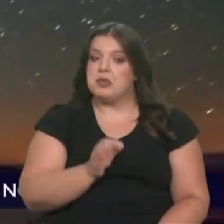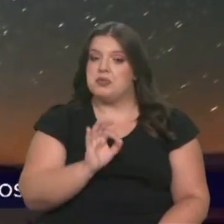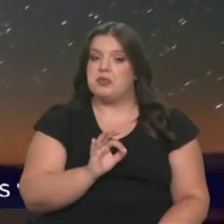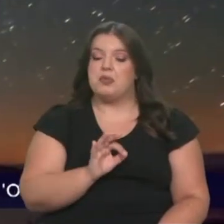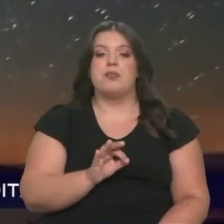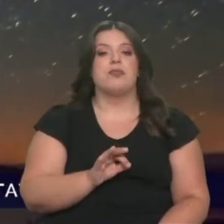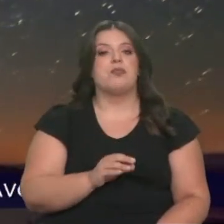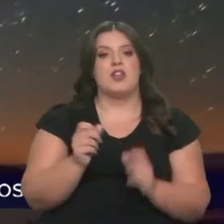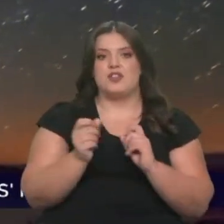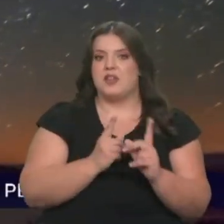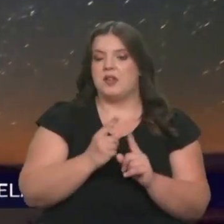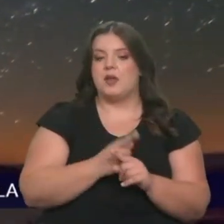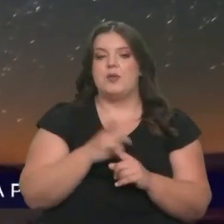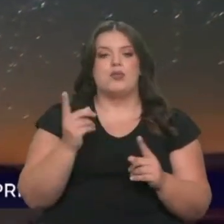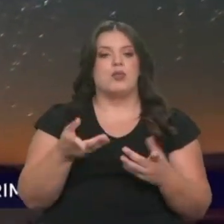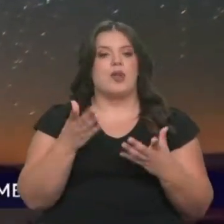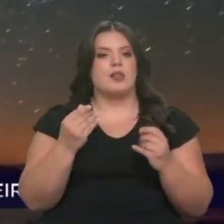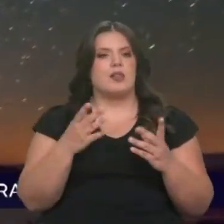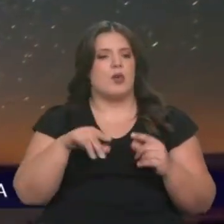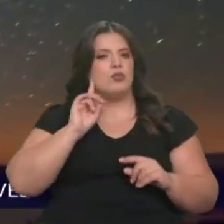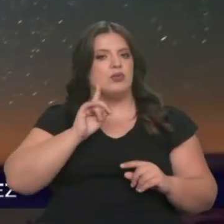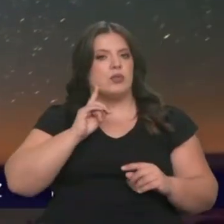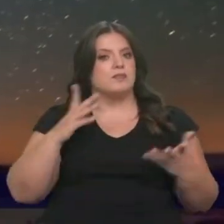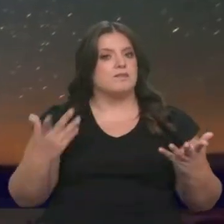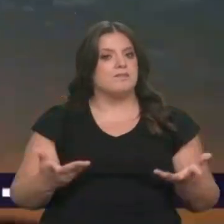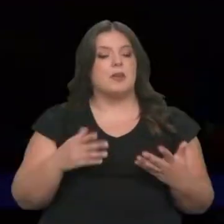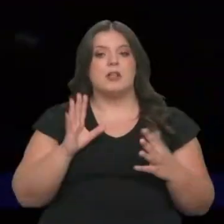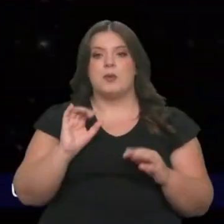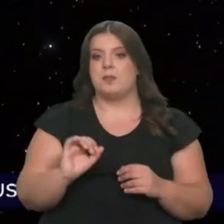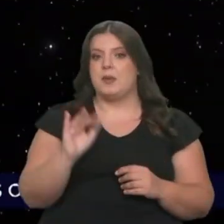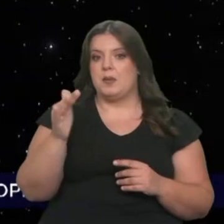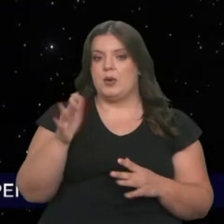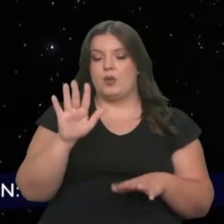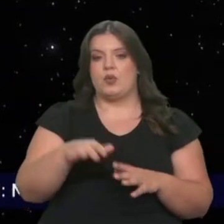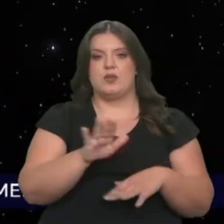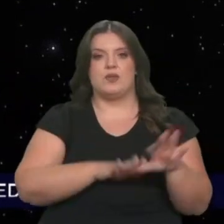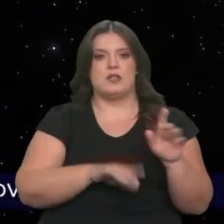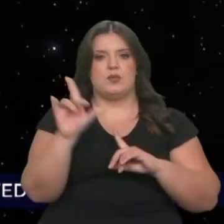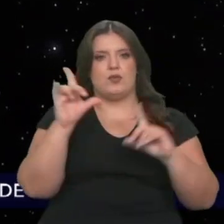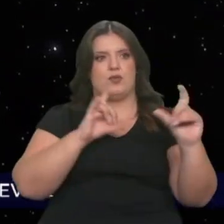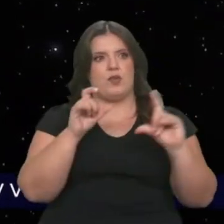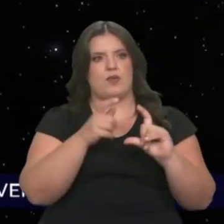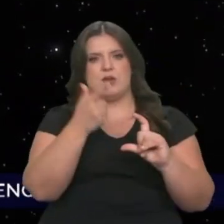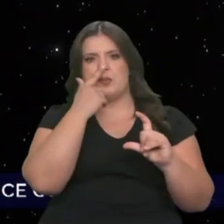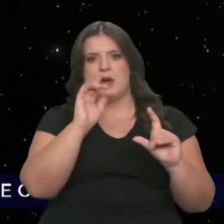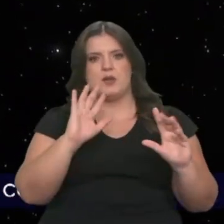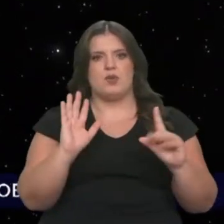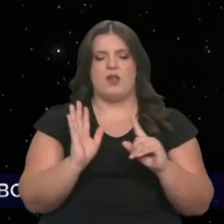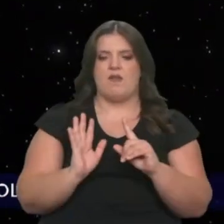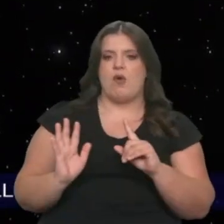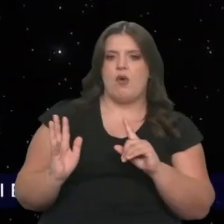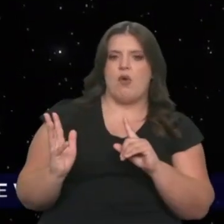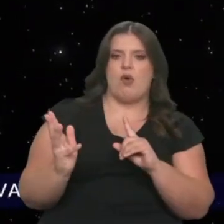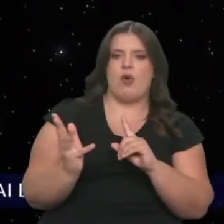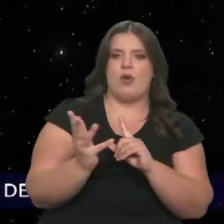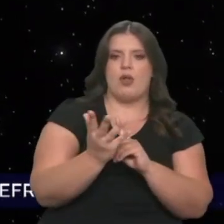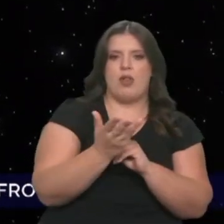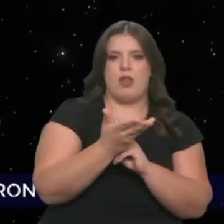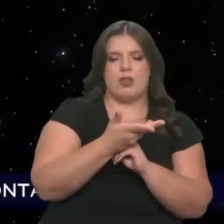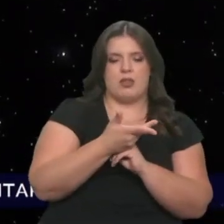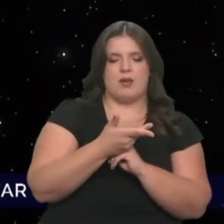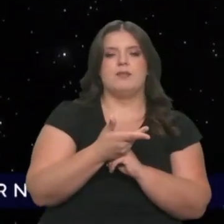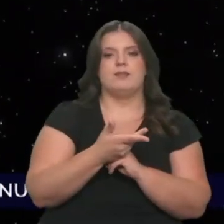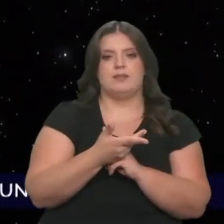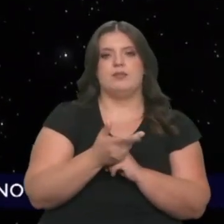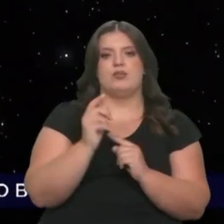estrela polar e porque é que ela é tão importante? Olha, em primeiro lugar, quando fazemos estas fotografias, parece que tudo gira à volta, precisamente, da estrela polar,